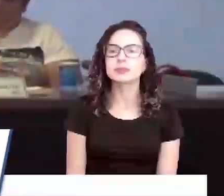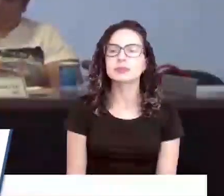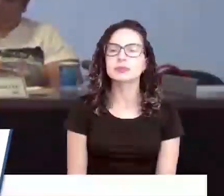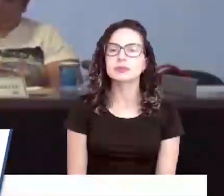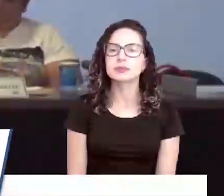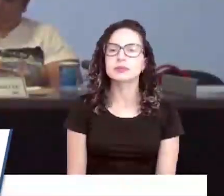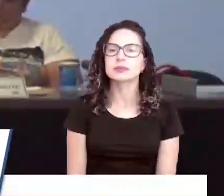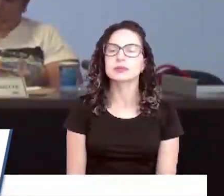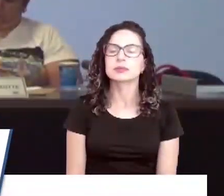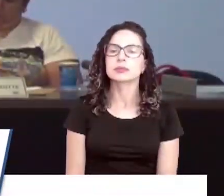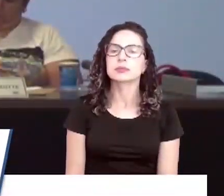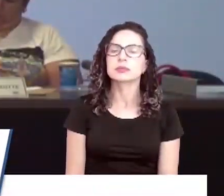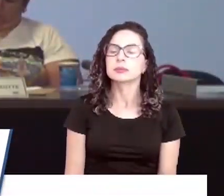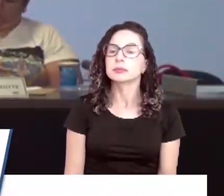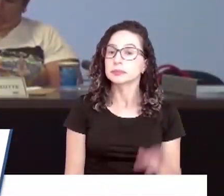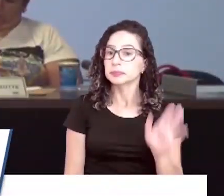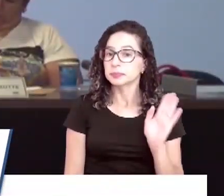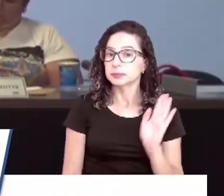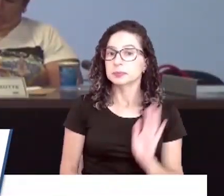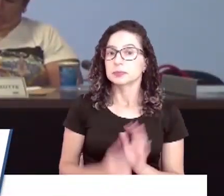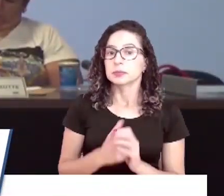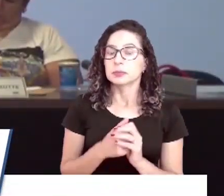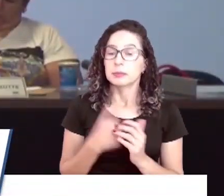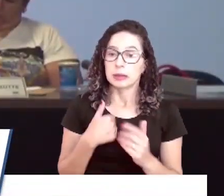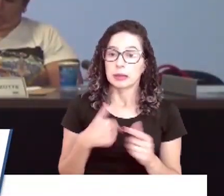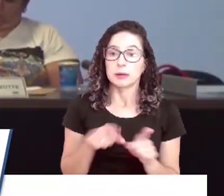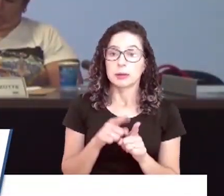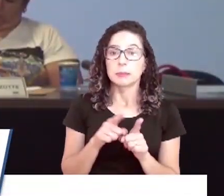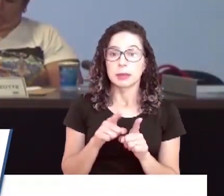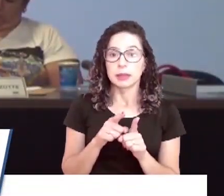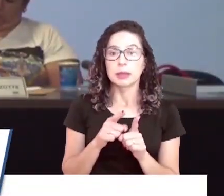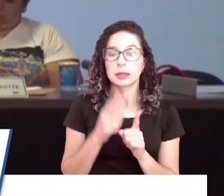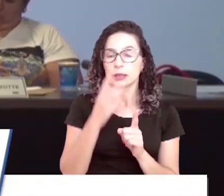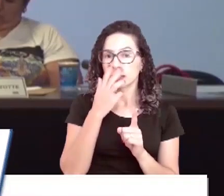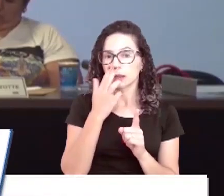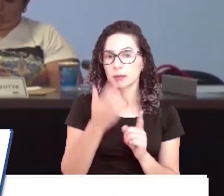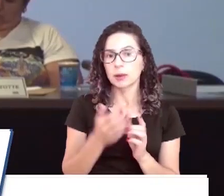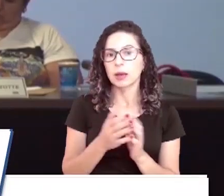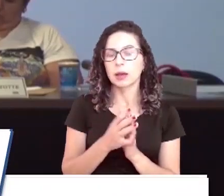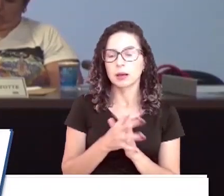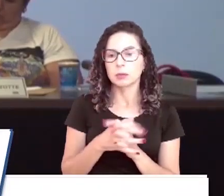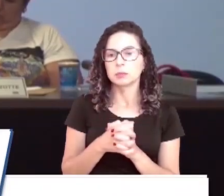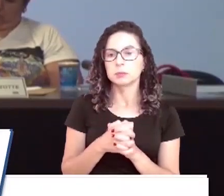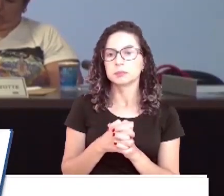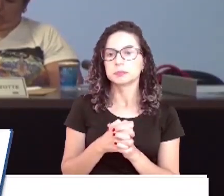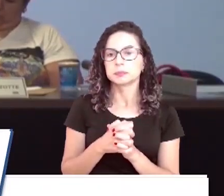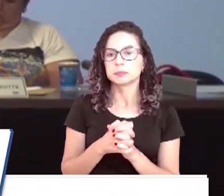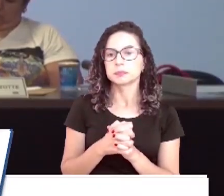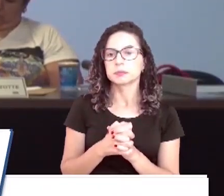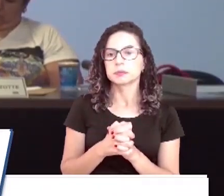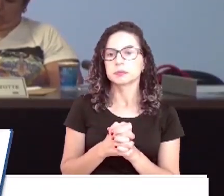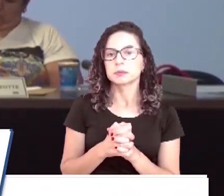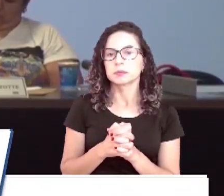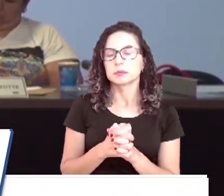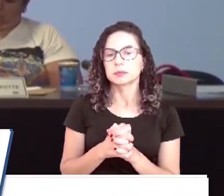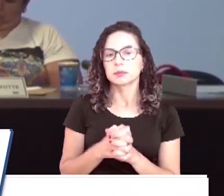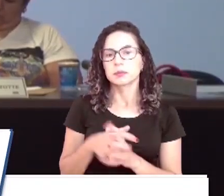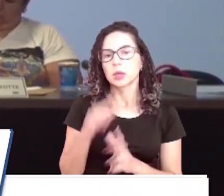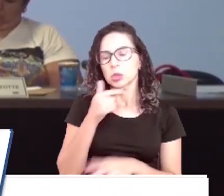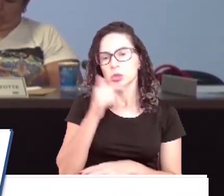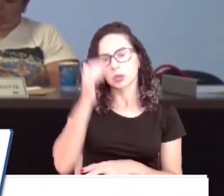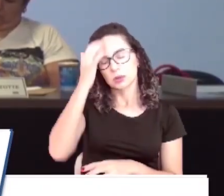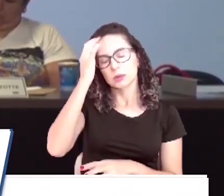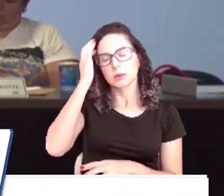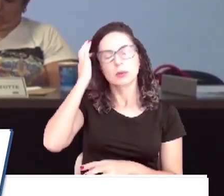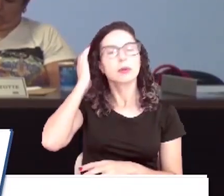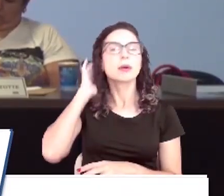Maestro, eu também vou na mesma na linha do Gilson Pelizzaro. Eu acho que